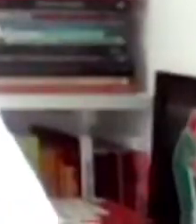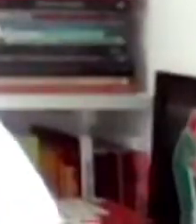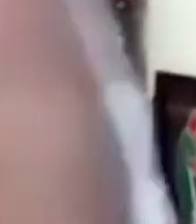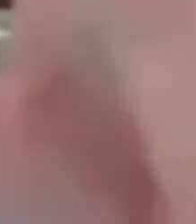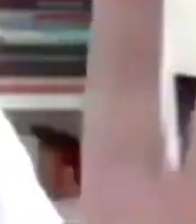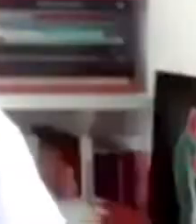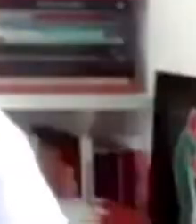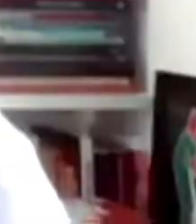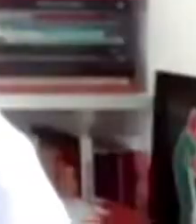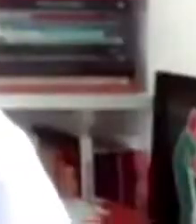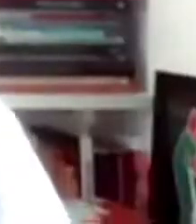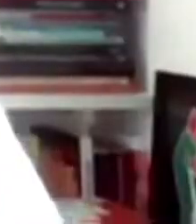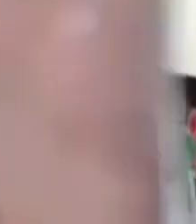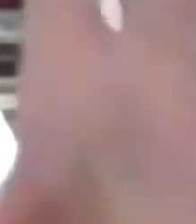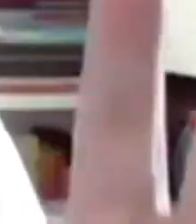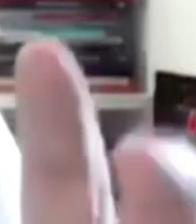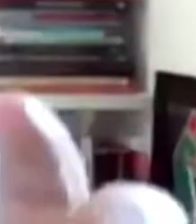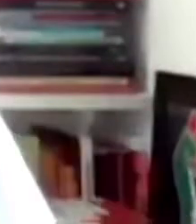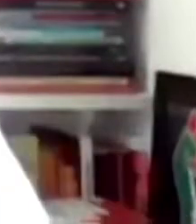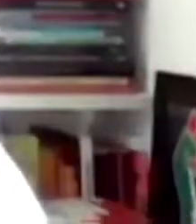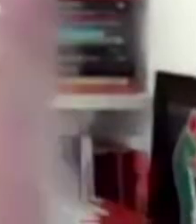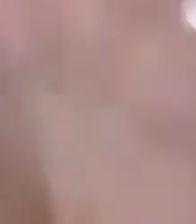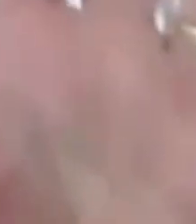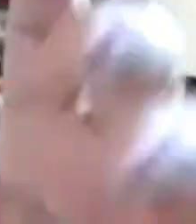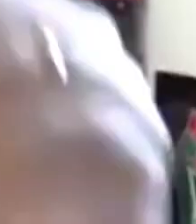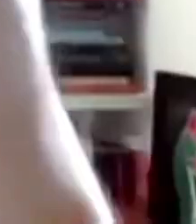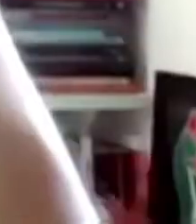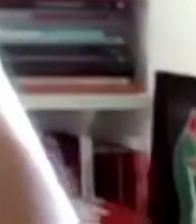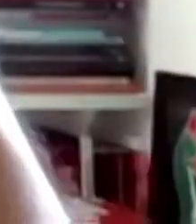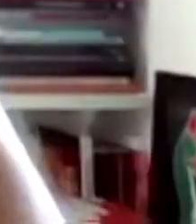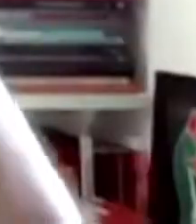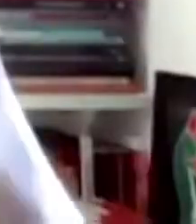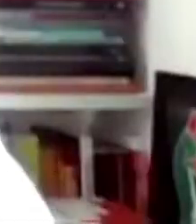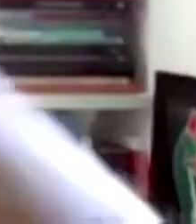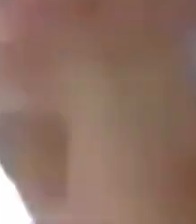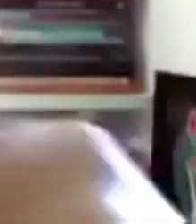de quase que uma consigna, assim, né, que ficou muito